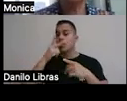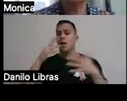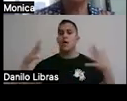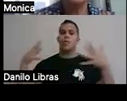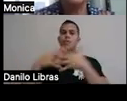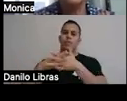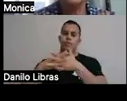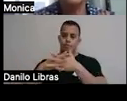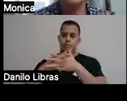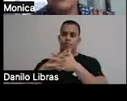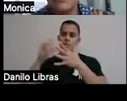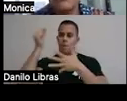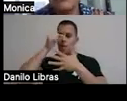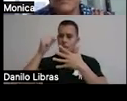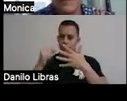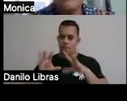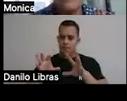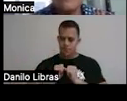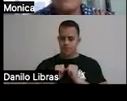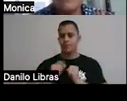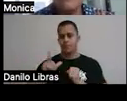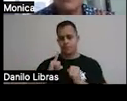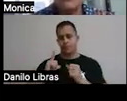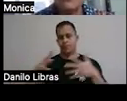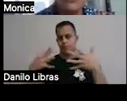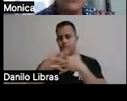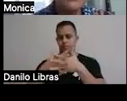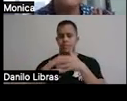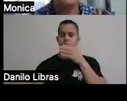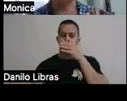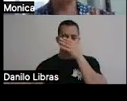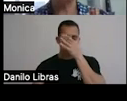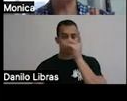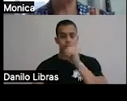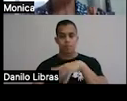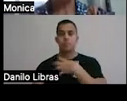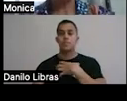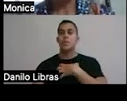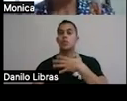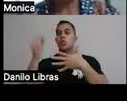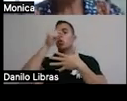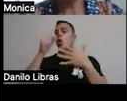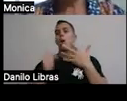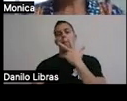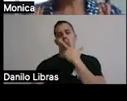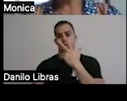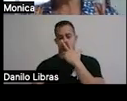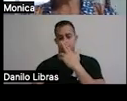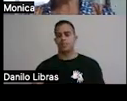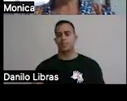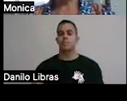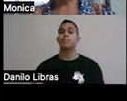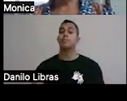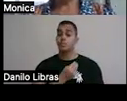muito todas essas viroses, têm sintomas muito parecidos. E existem testes